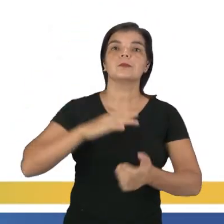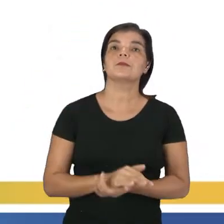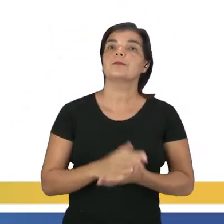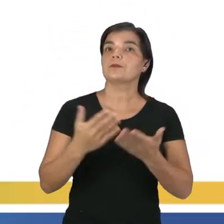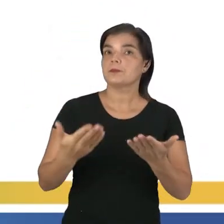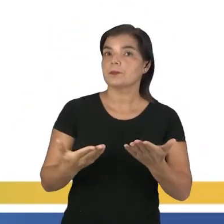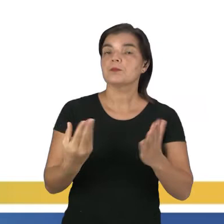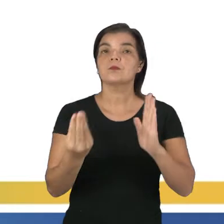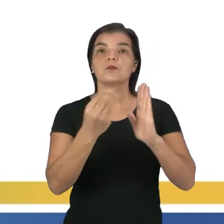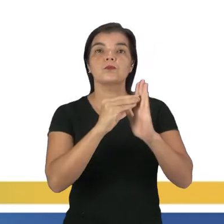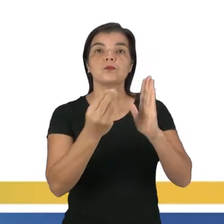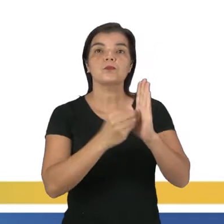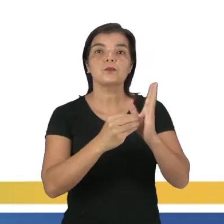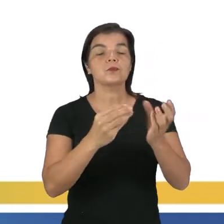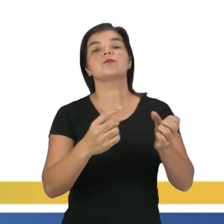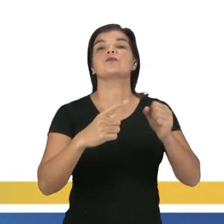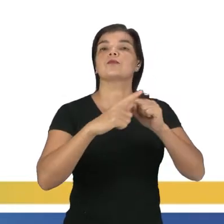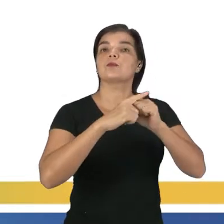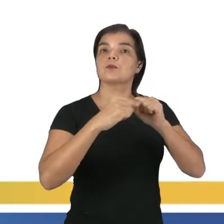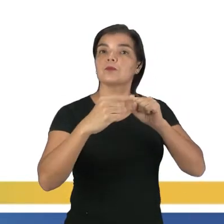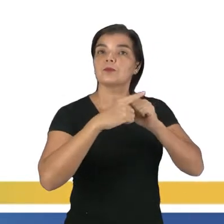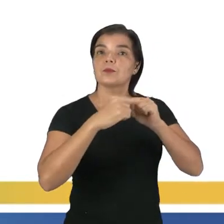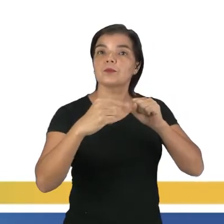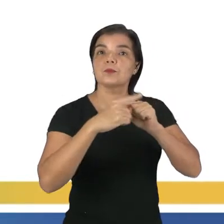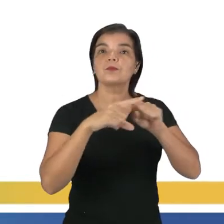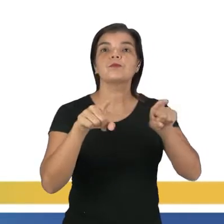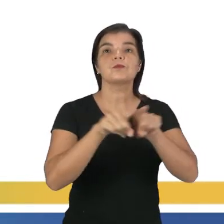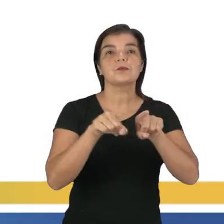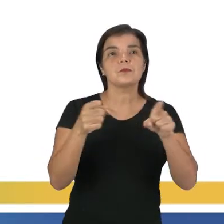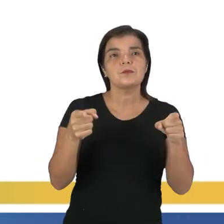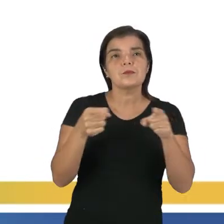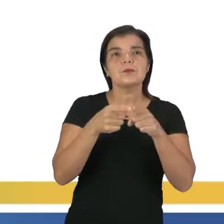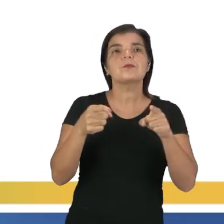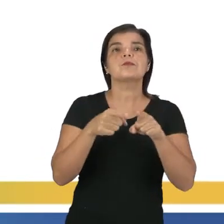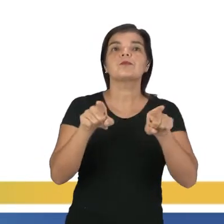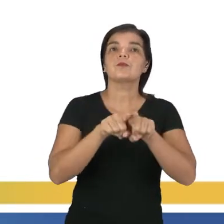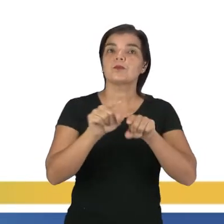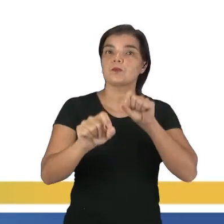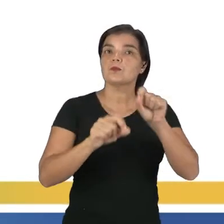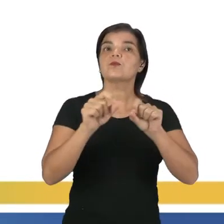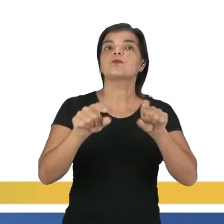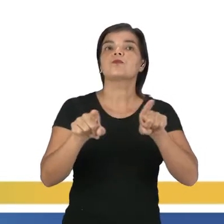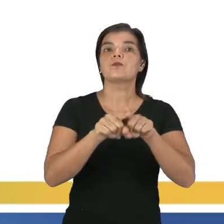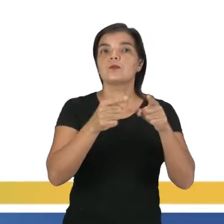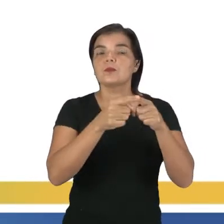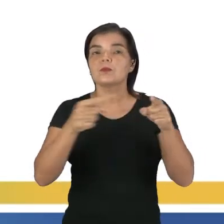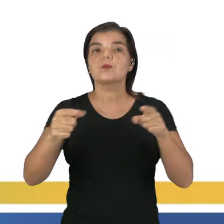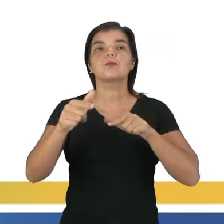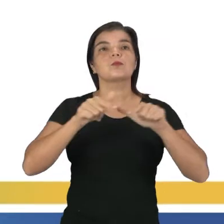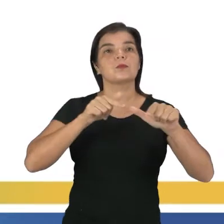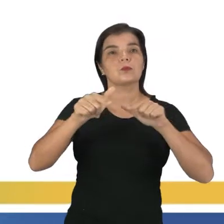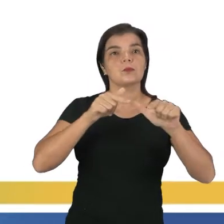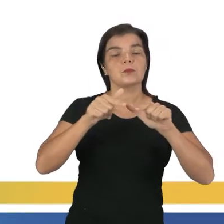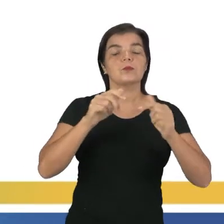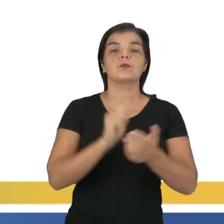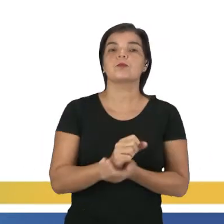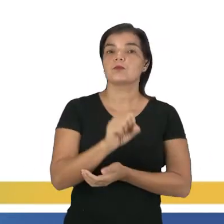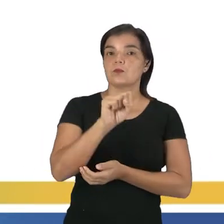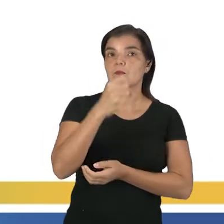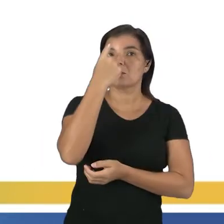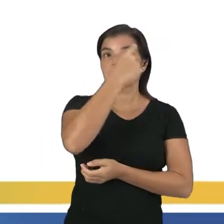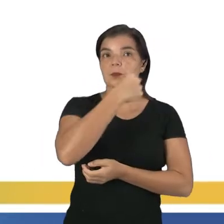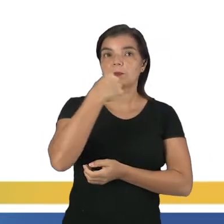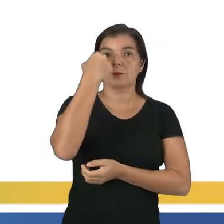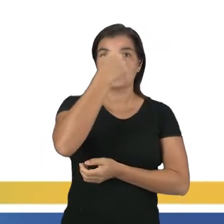no país. Nela constavam artigos que legislavam acerca do período de trabalho, que seriam